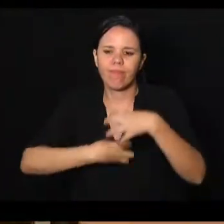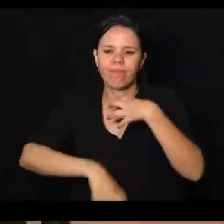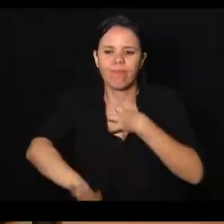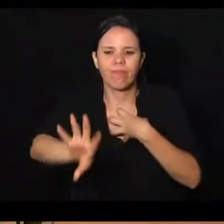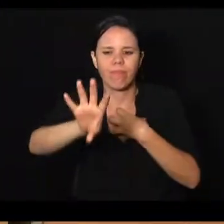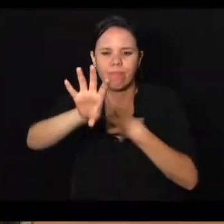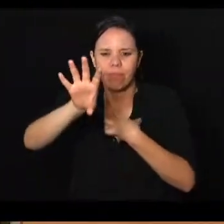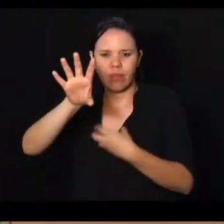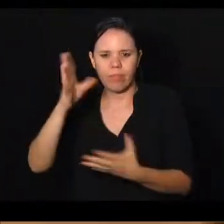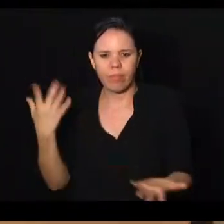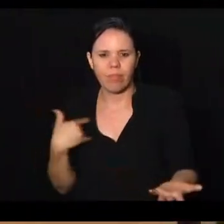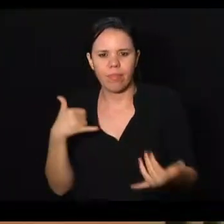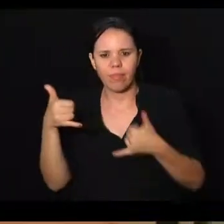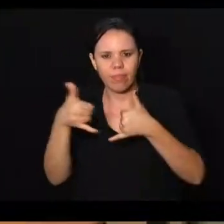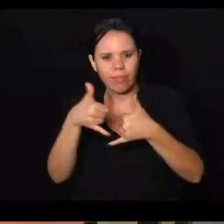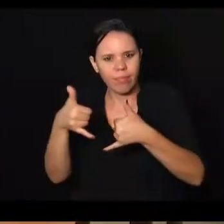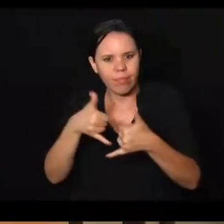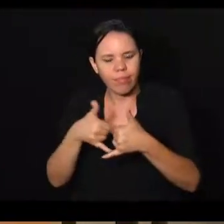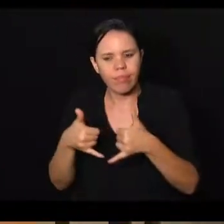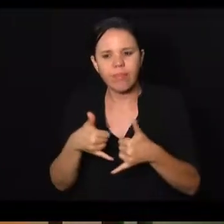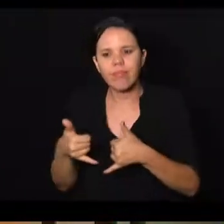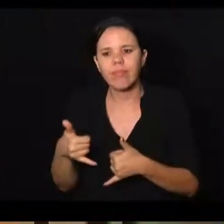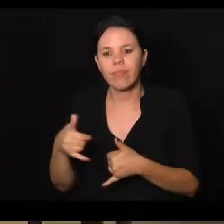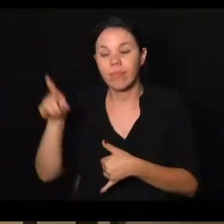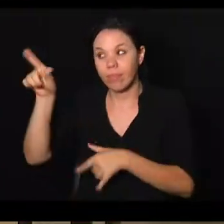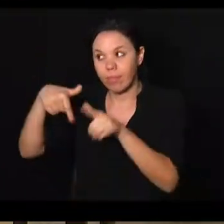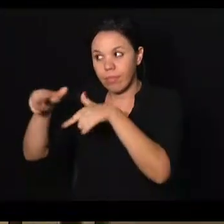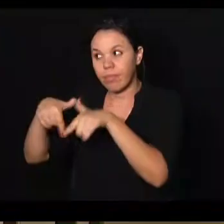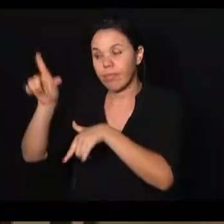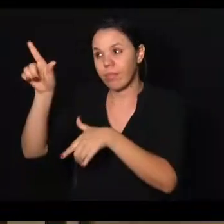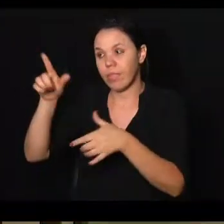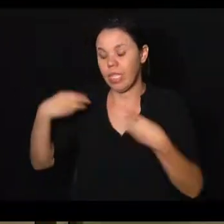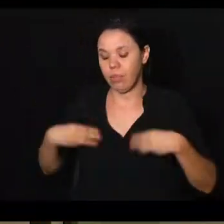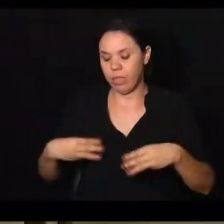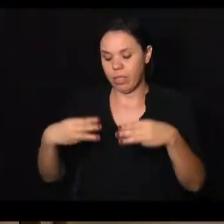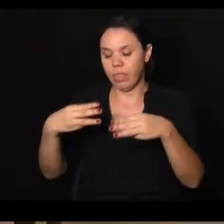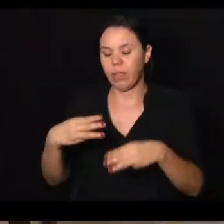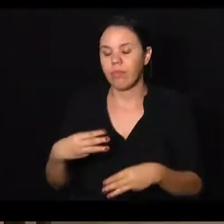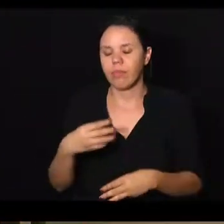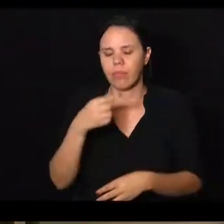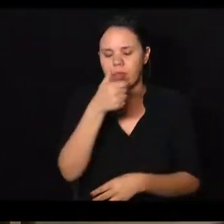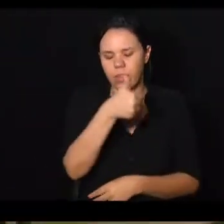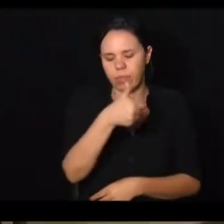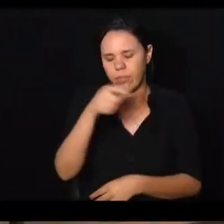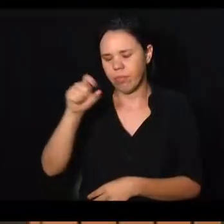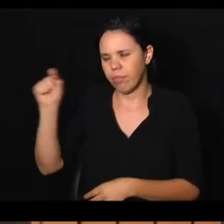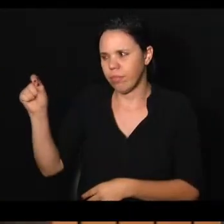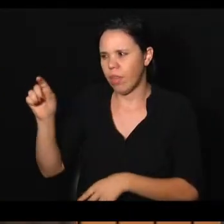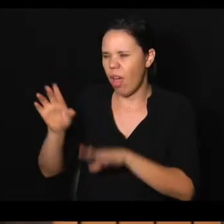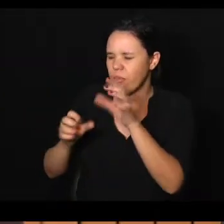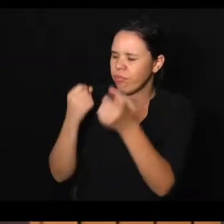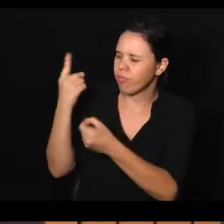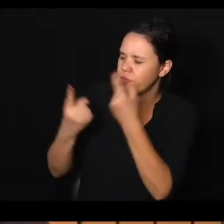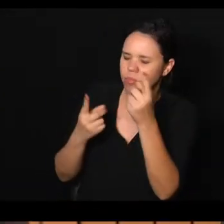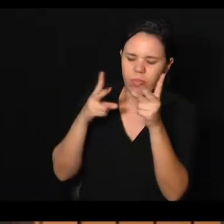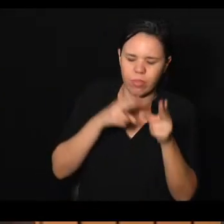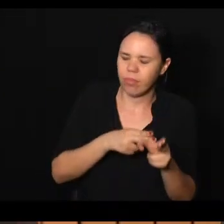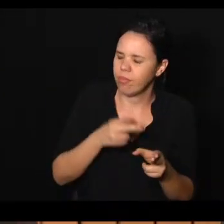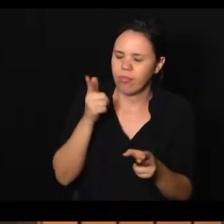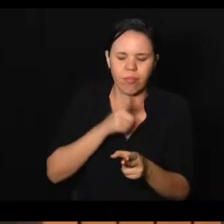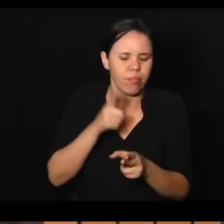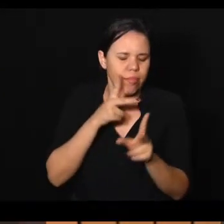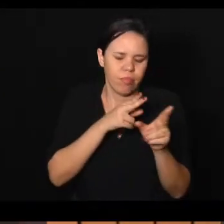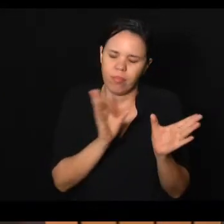O Disque 100, onde eu trabalho no ministério, no Disque 100, tem noite que a nossa turma não